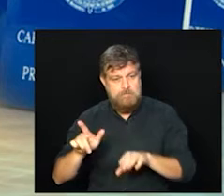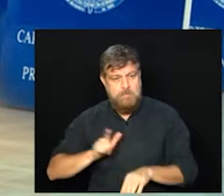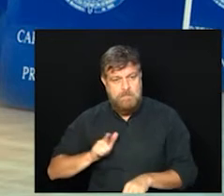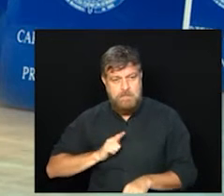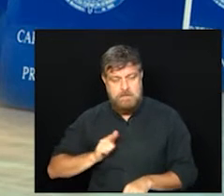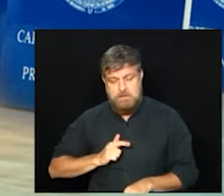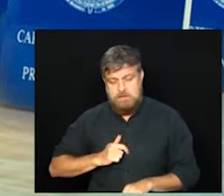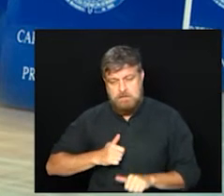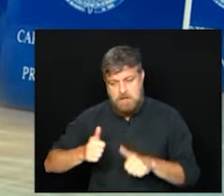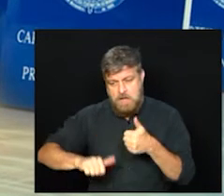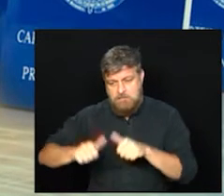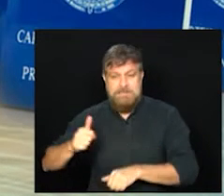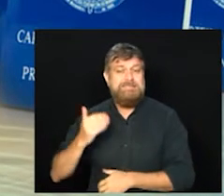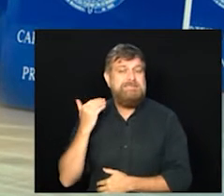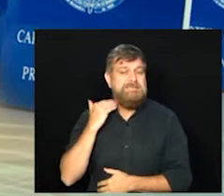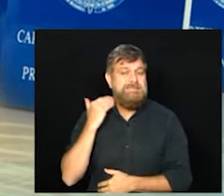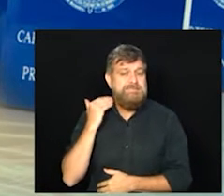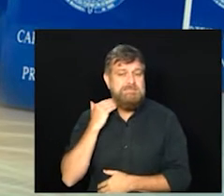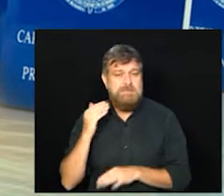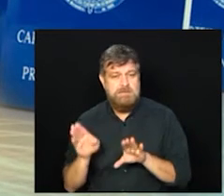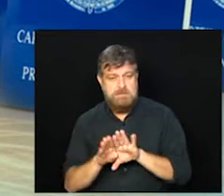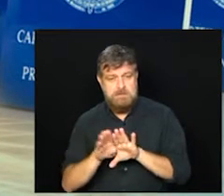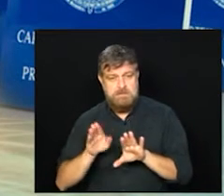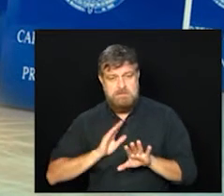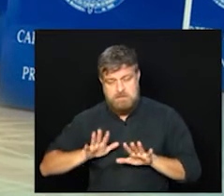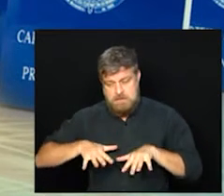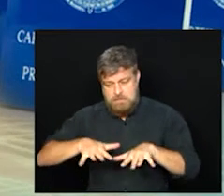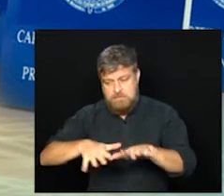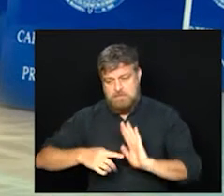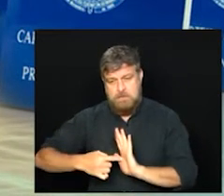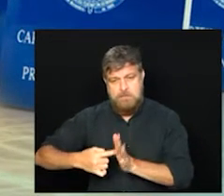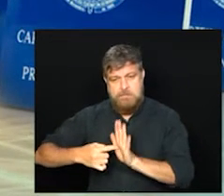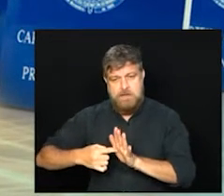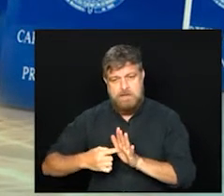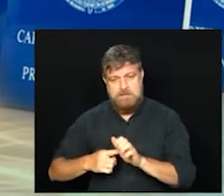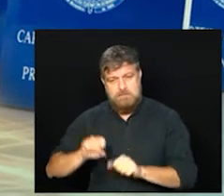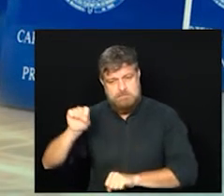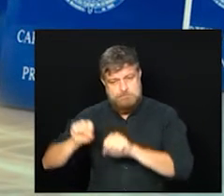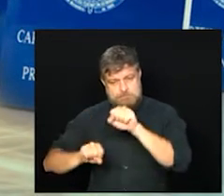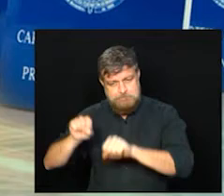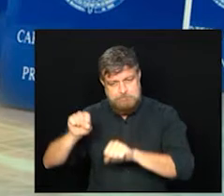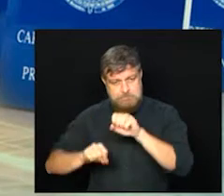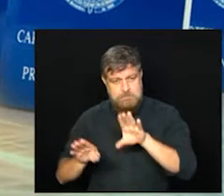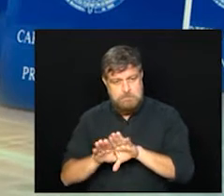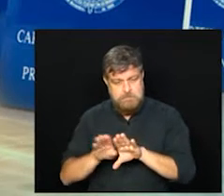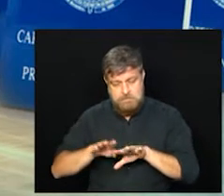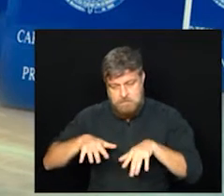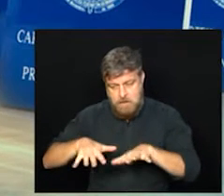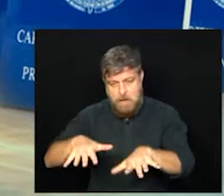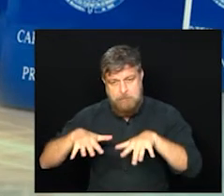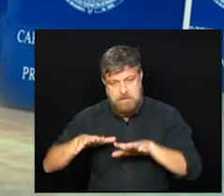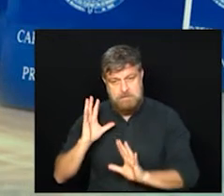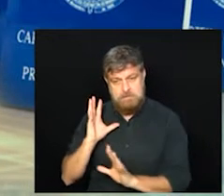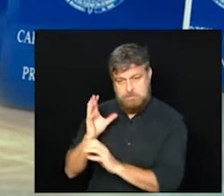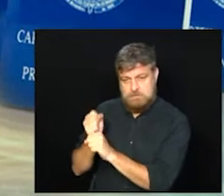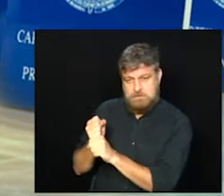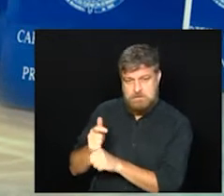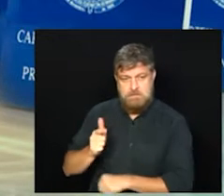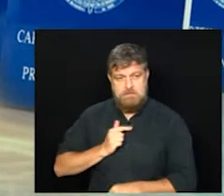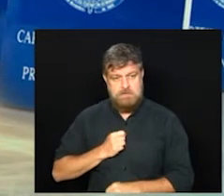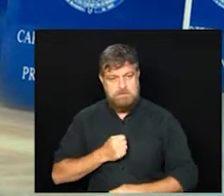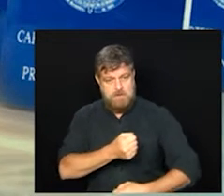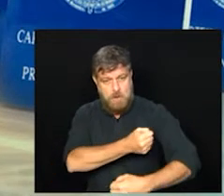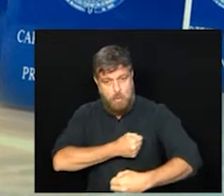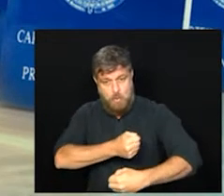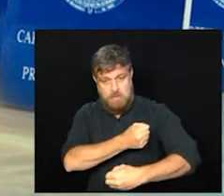de serviços bancários, costureira de máquinas industriais, costureira em geral,